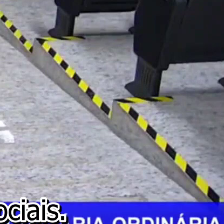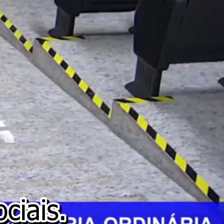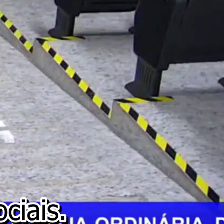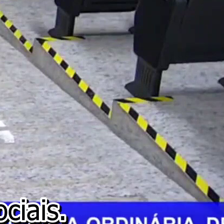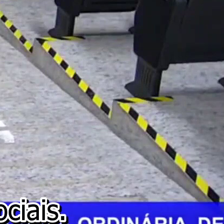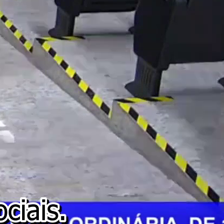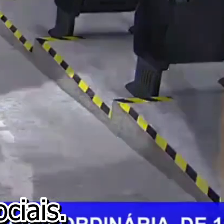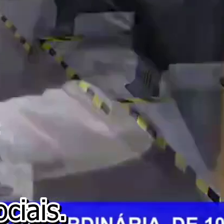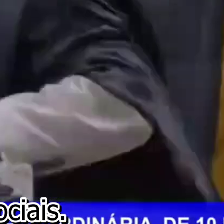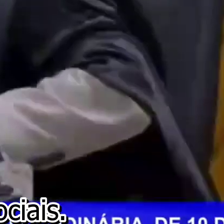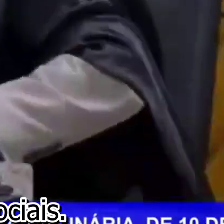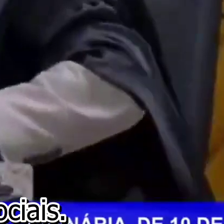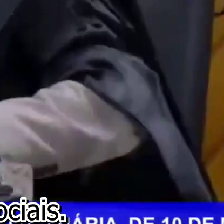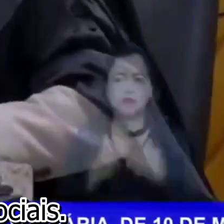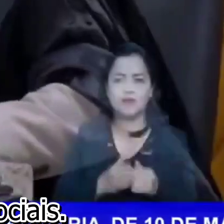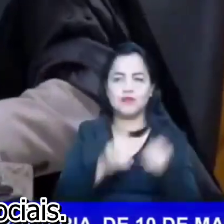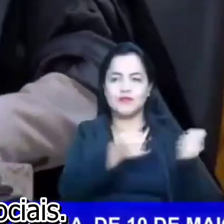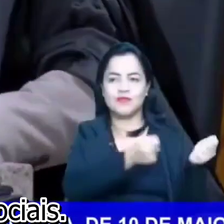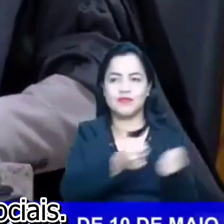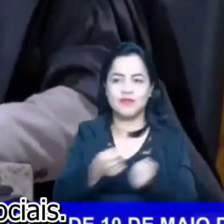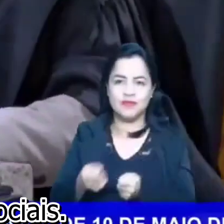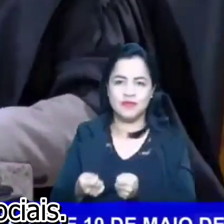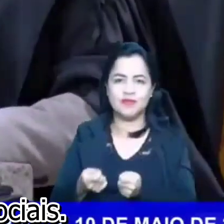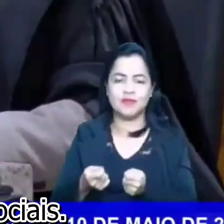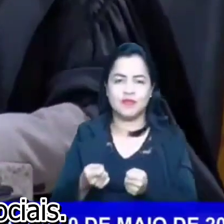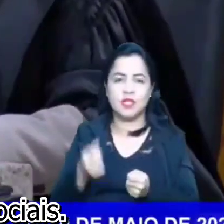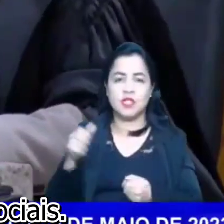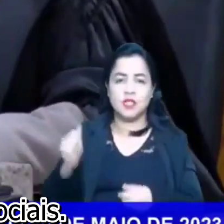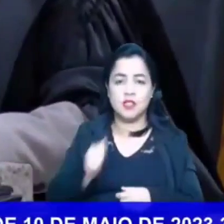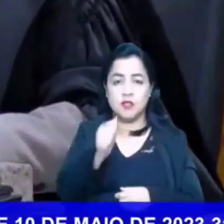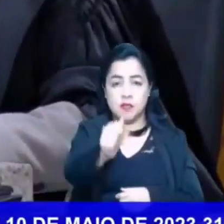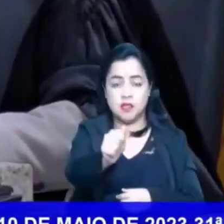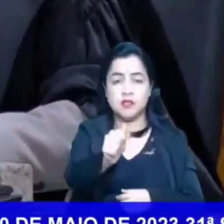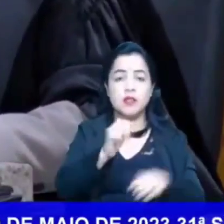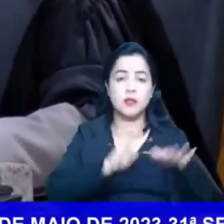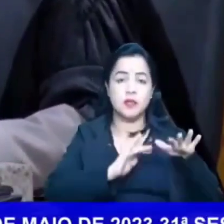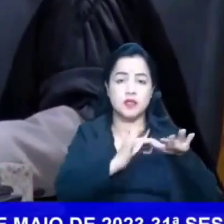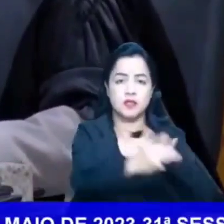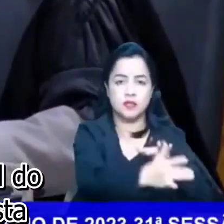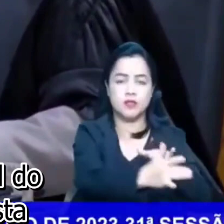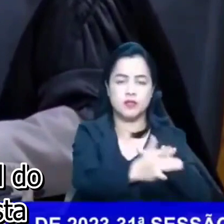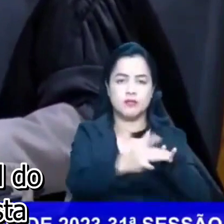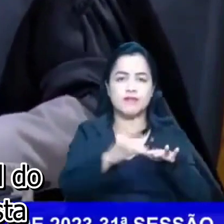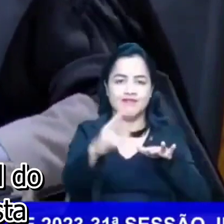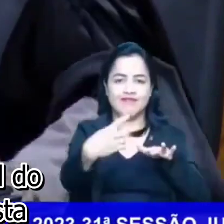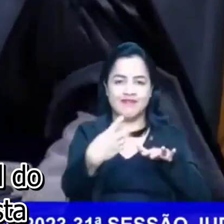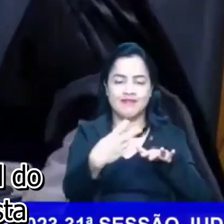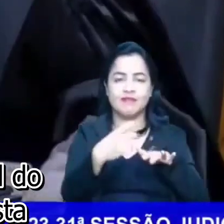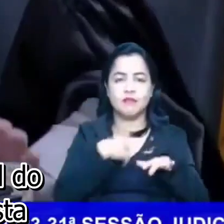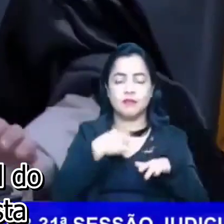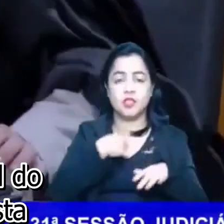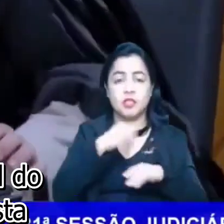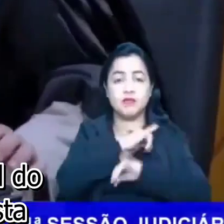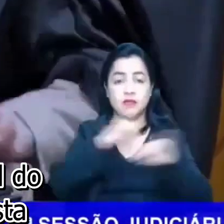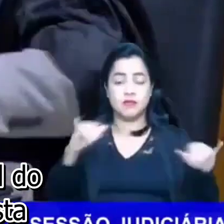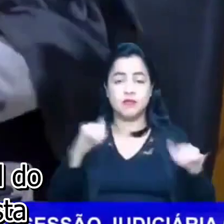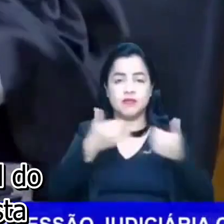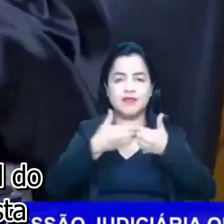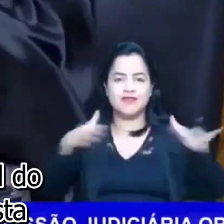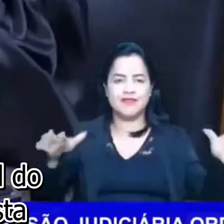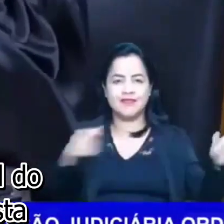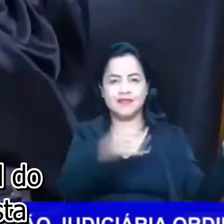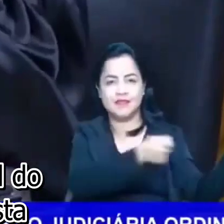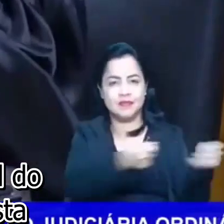Boa tarde a todas e todos que nos acompanham presencialmente pelas redes sociais. Eu declaro aberta a nossa